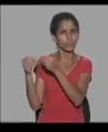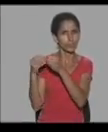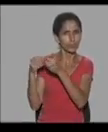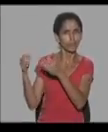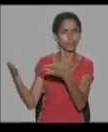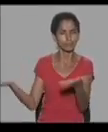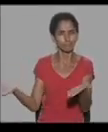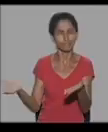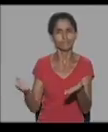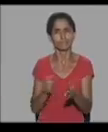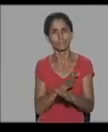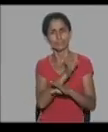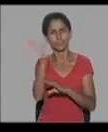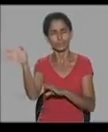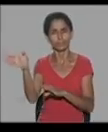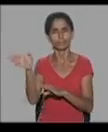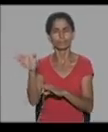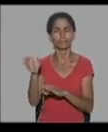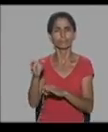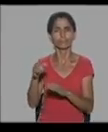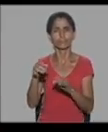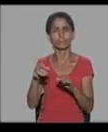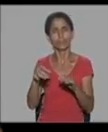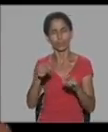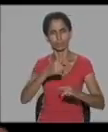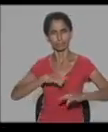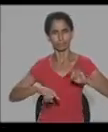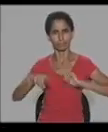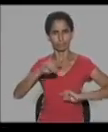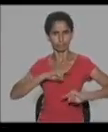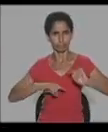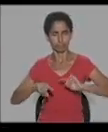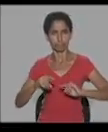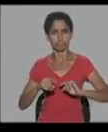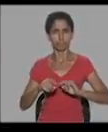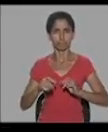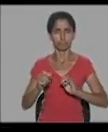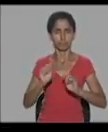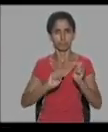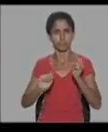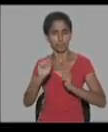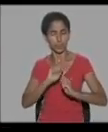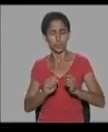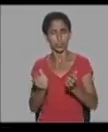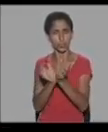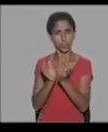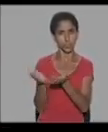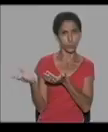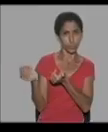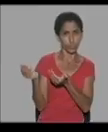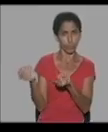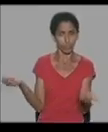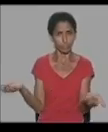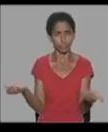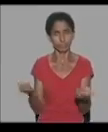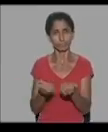gente. Então a gente vai para lá, para o espaço de gestão, né? E era um grupo de jovens,